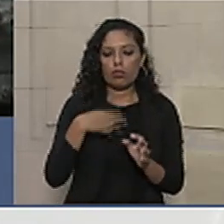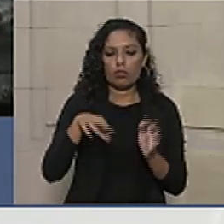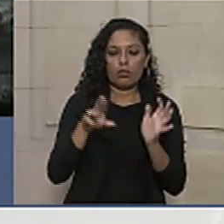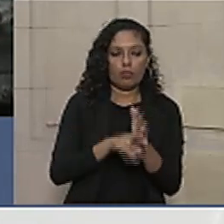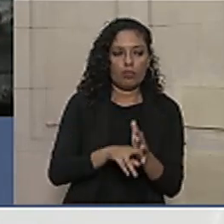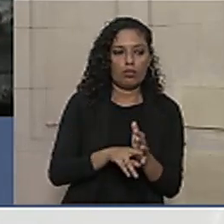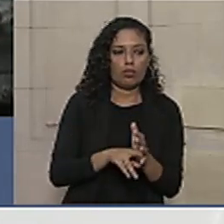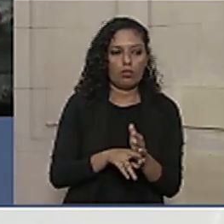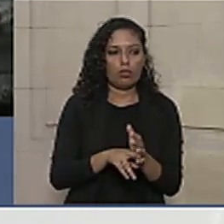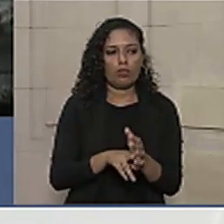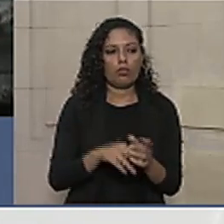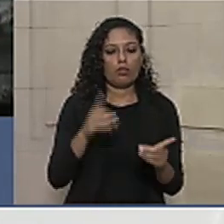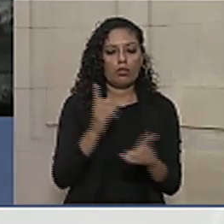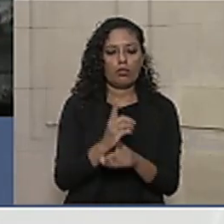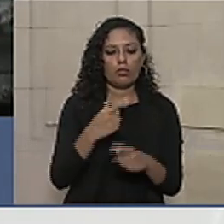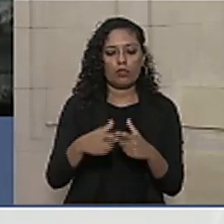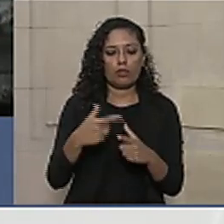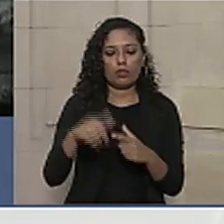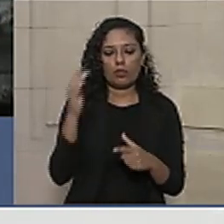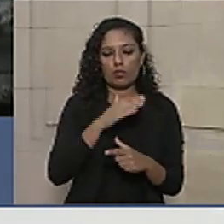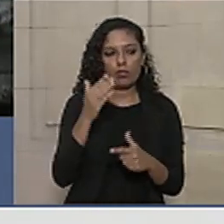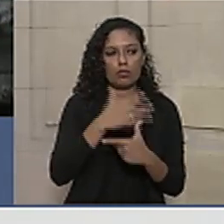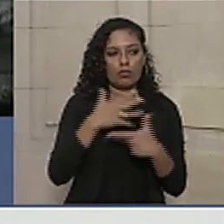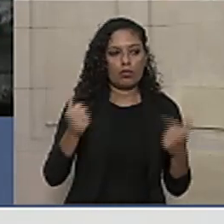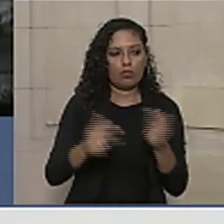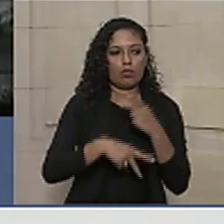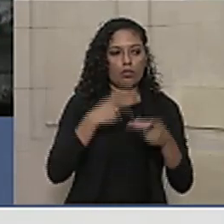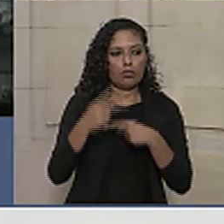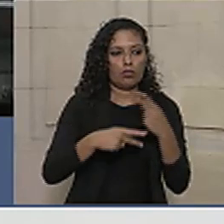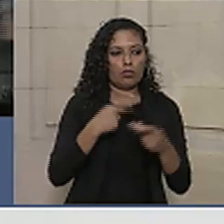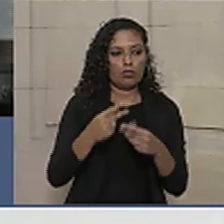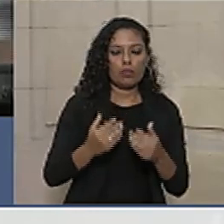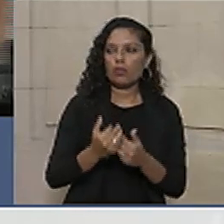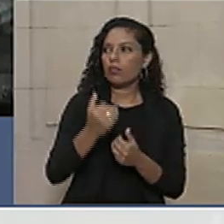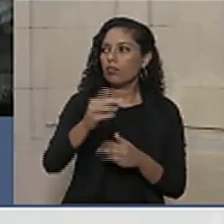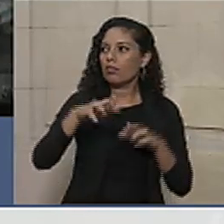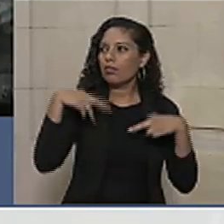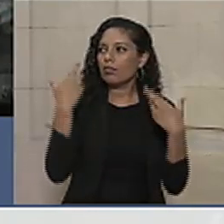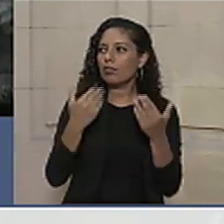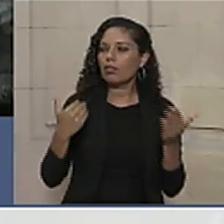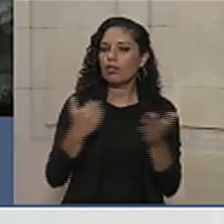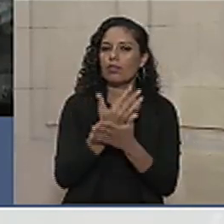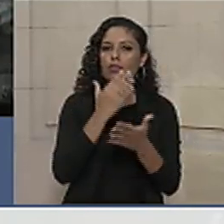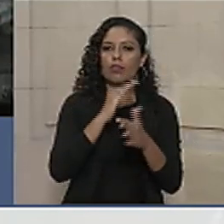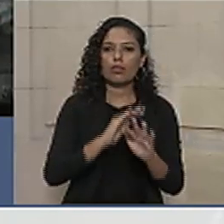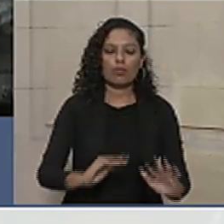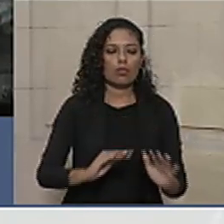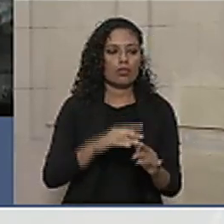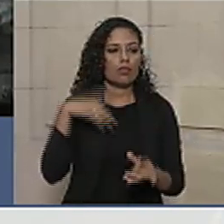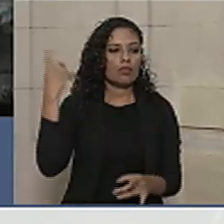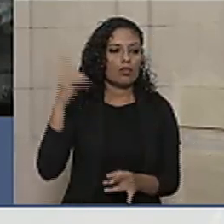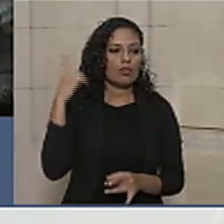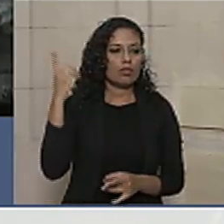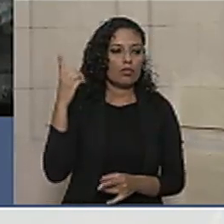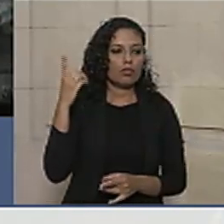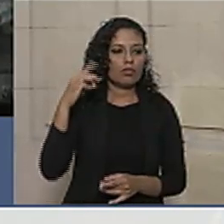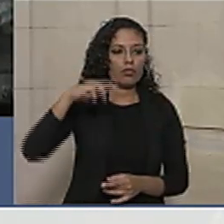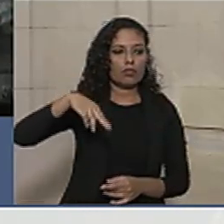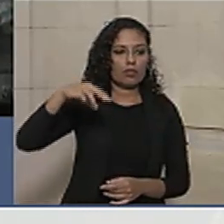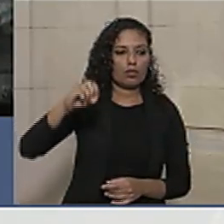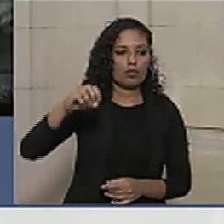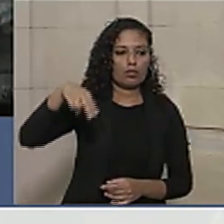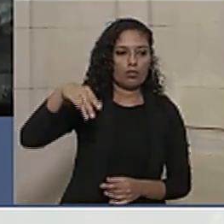solução tem que ser imediata. Não havendo mais assunto a tratar, entramos no expediente final com a palavra a deputada